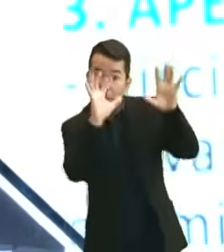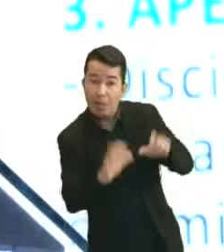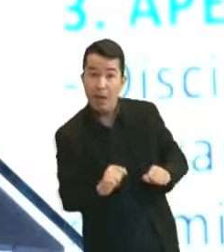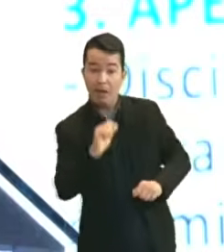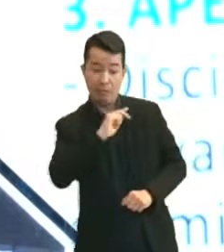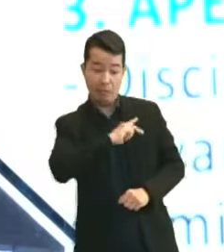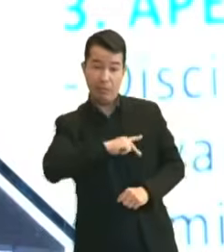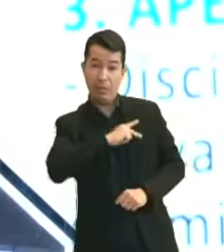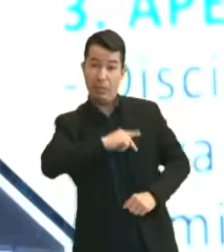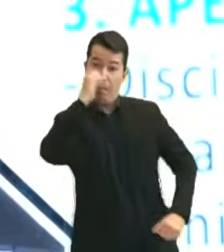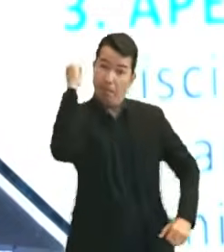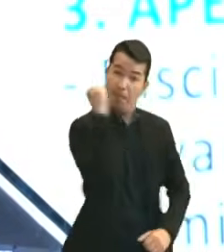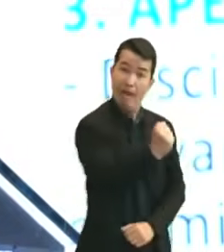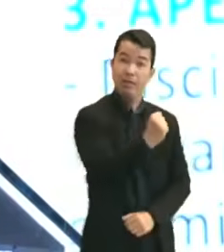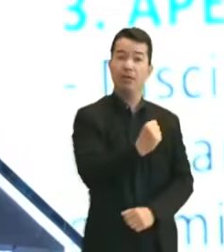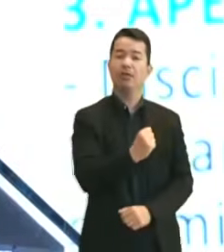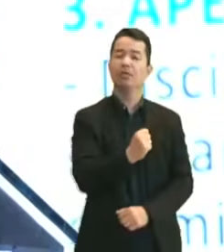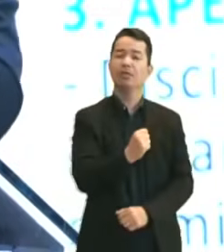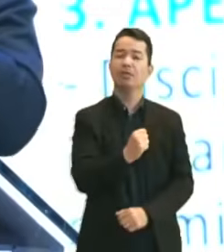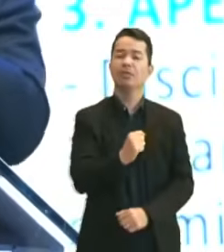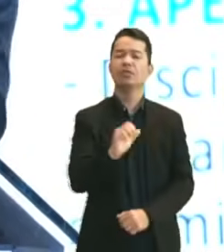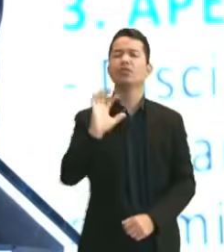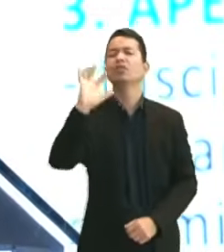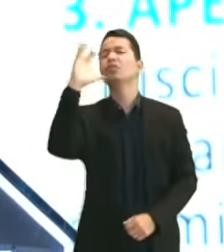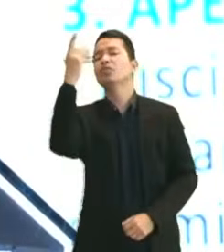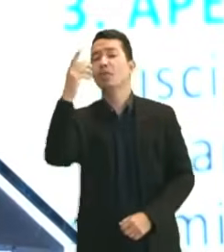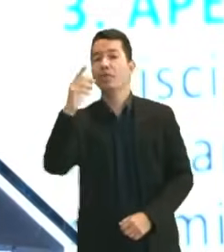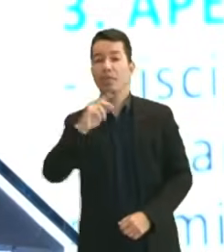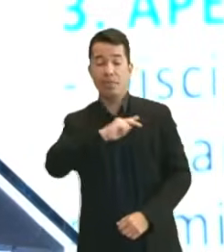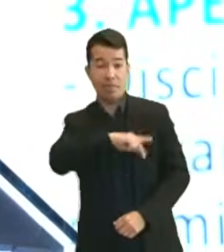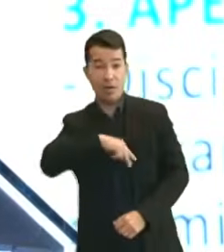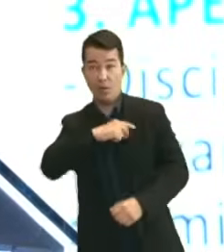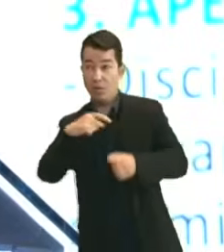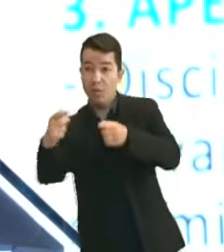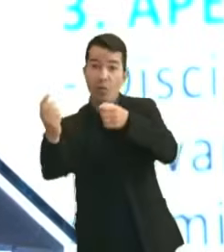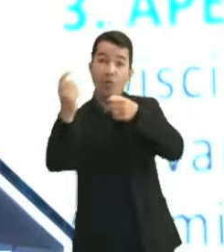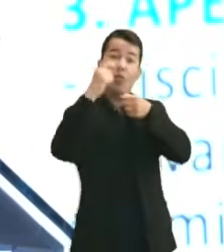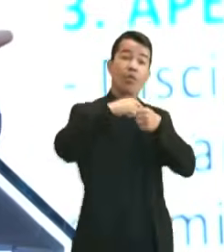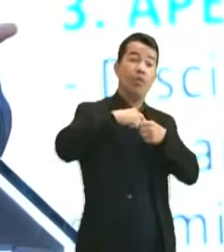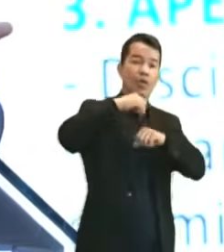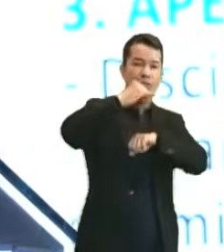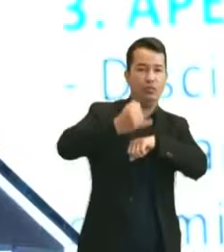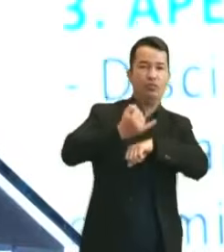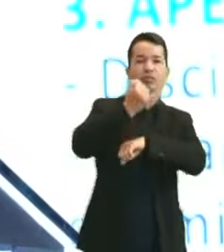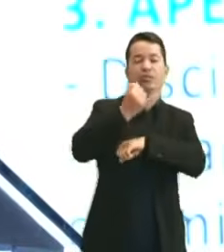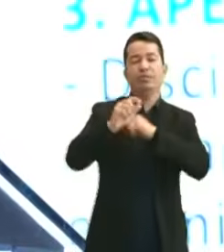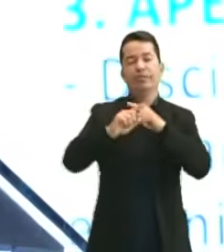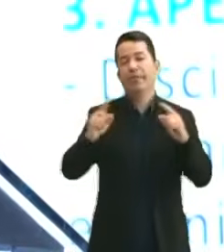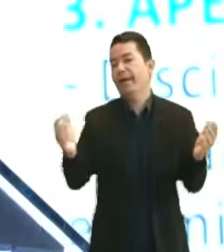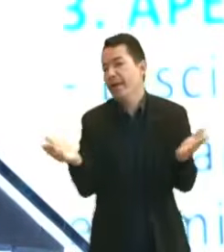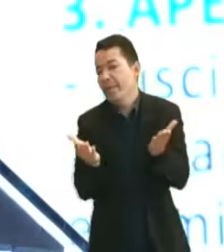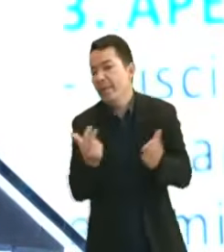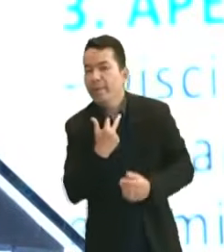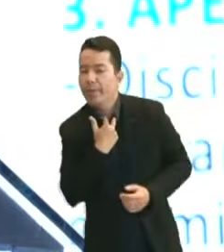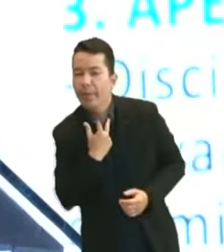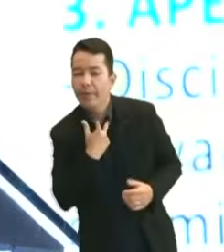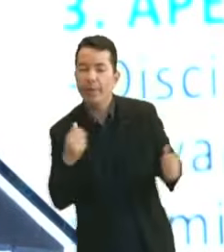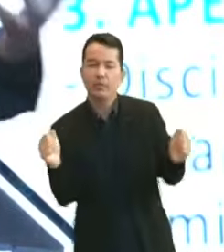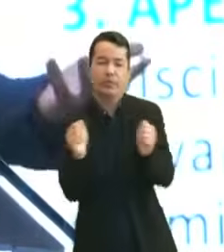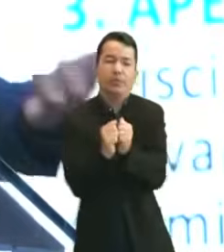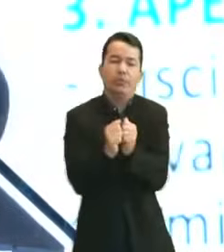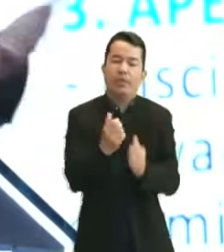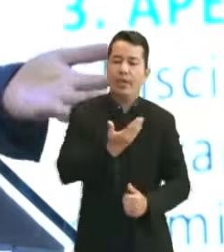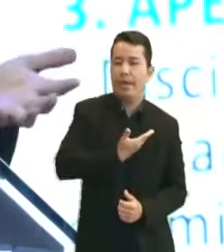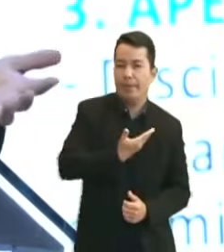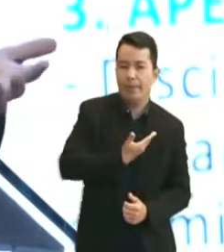a sua cidade, onde ele morava, Jerusalém. Mas ali agora ele não pode mais voltar para o seu círculo de amizade. Ele não pode mais ser